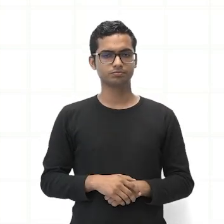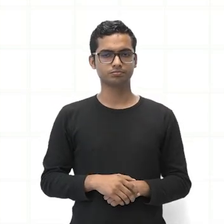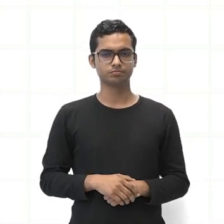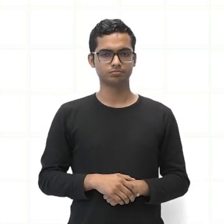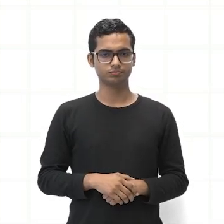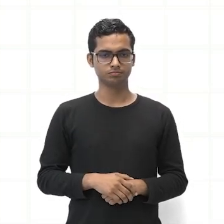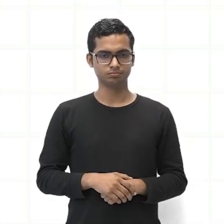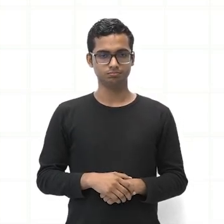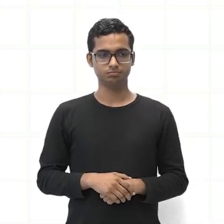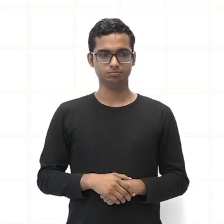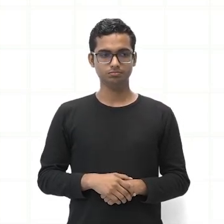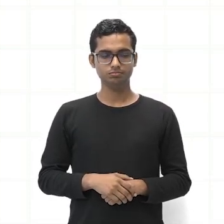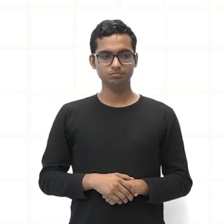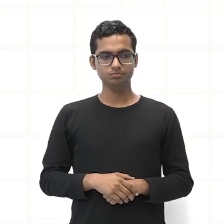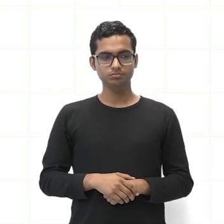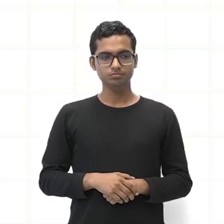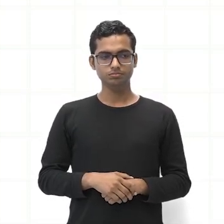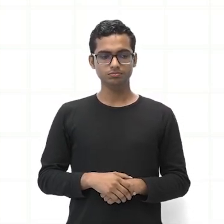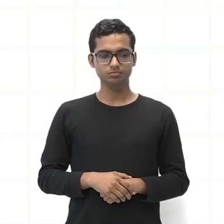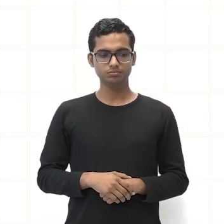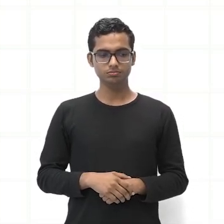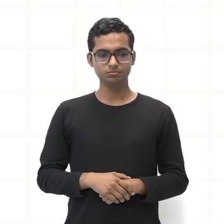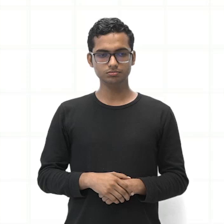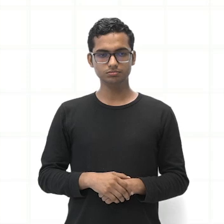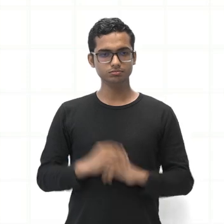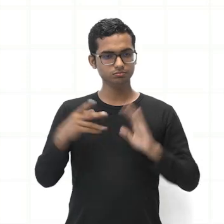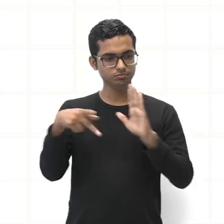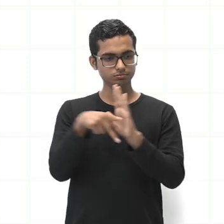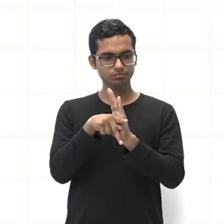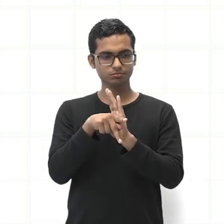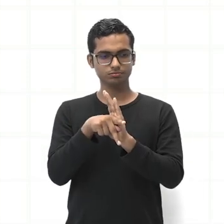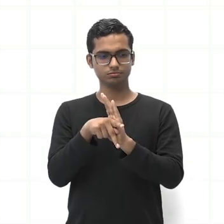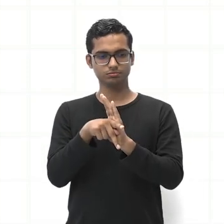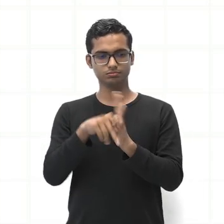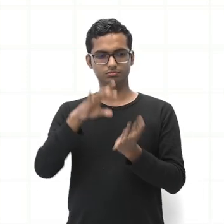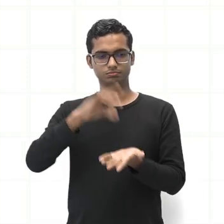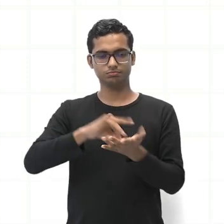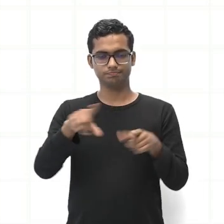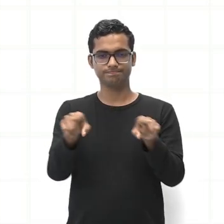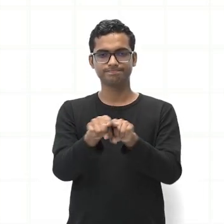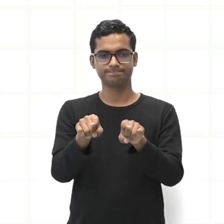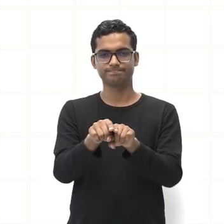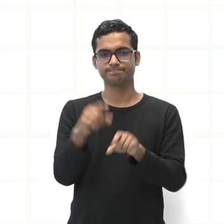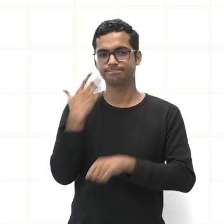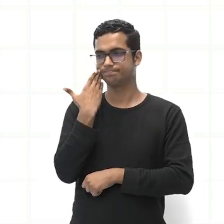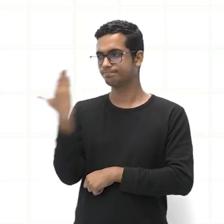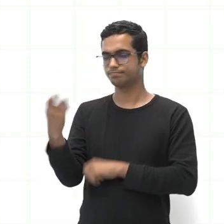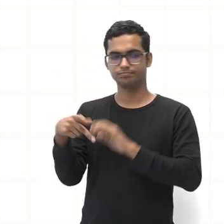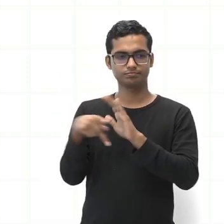E aí nós passamos para os tecidos. Os tecidos são o quê? São